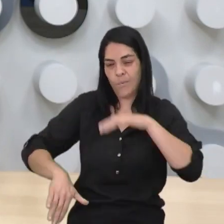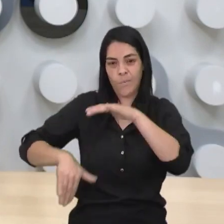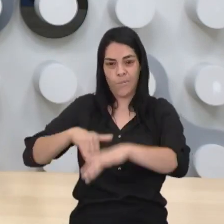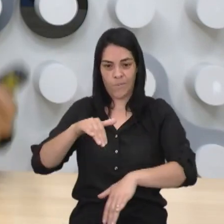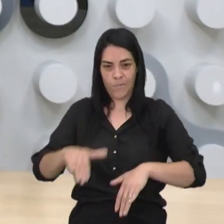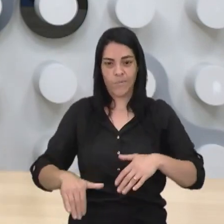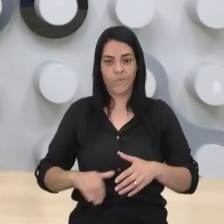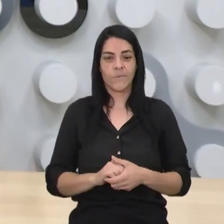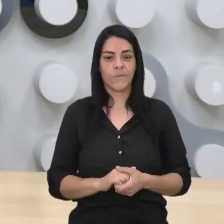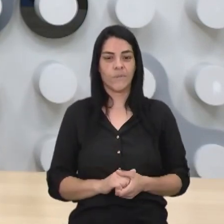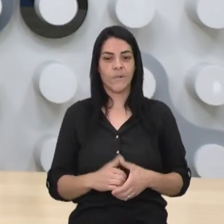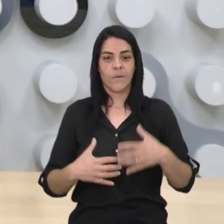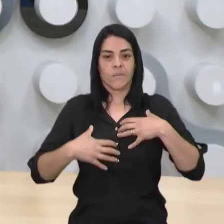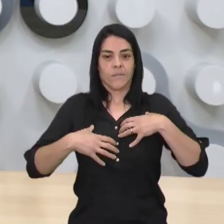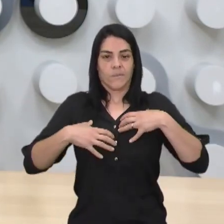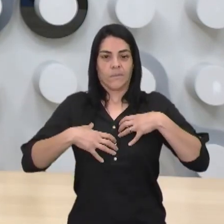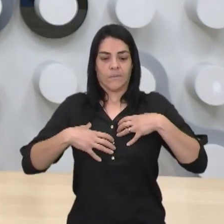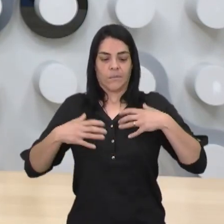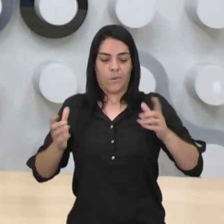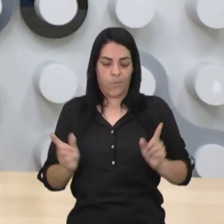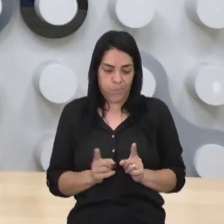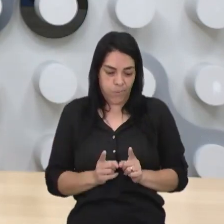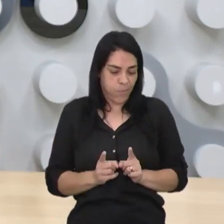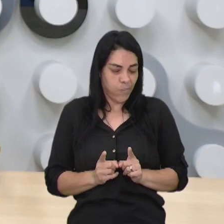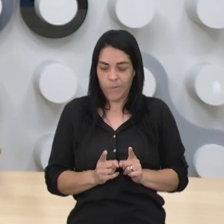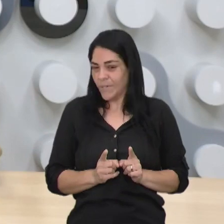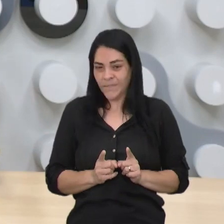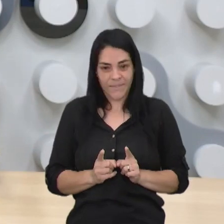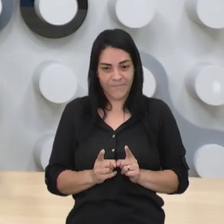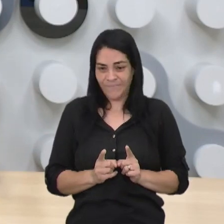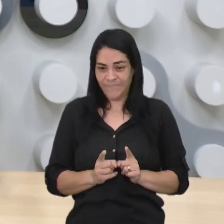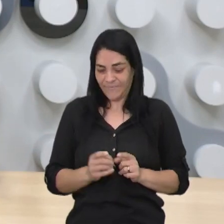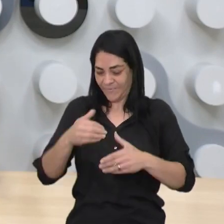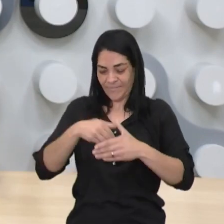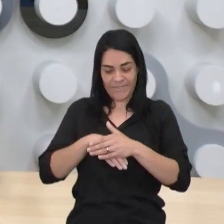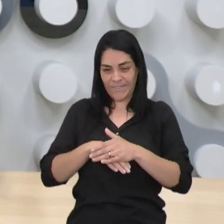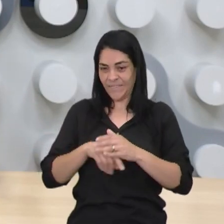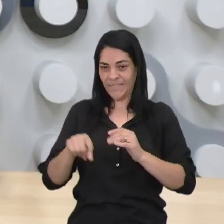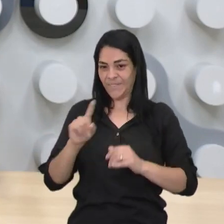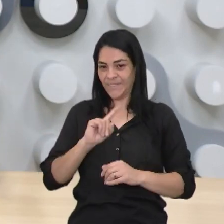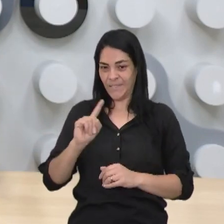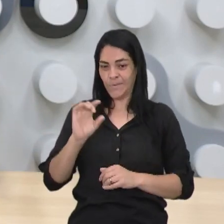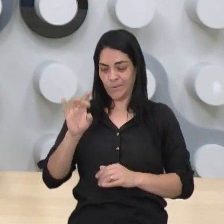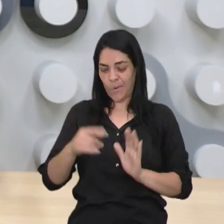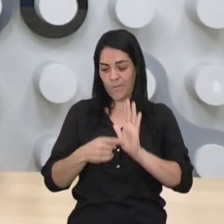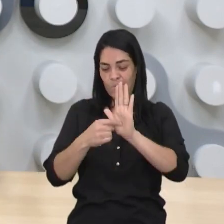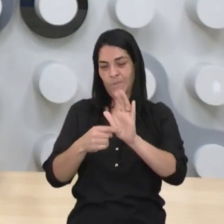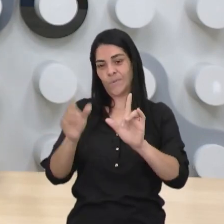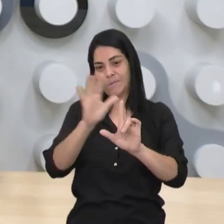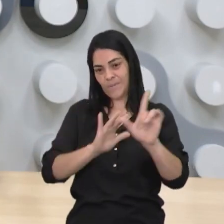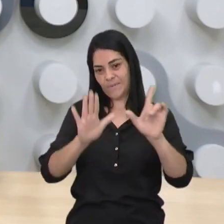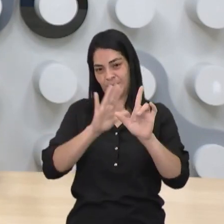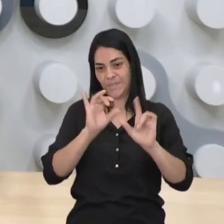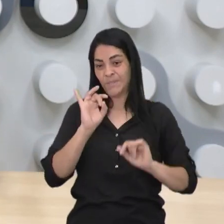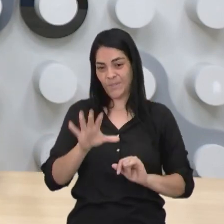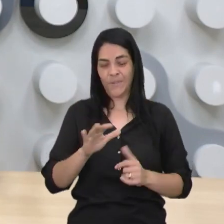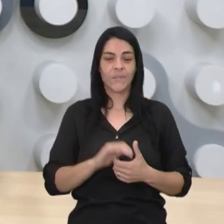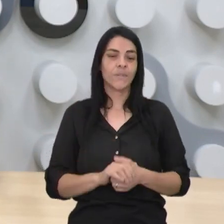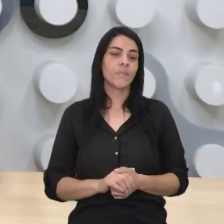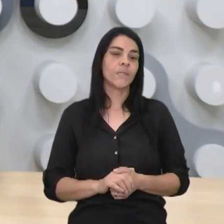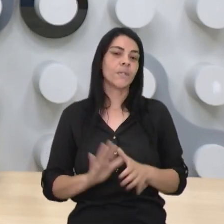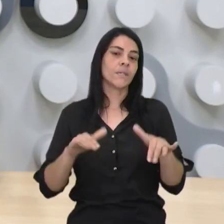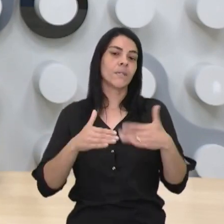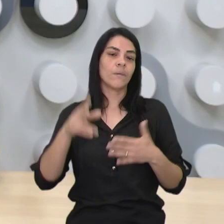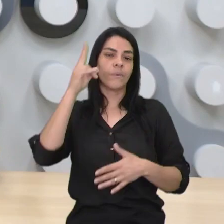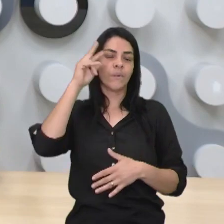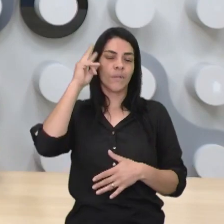tamanho, tá certo? Nosso pulmão não vai diminuir aqui dentro, beleza? Só para deixar claro. Bom, então, relembrando a